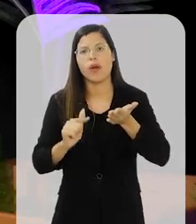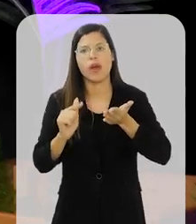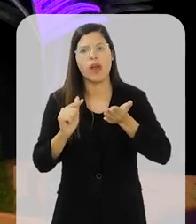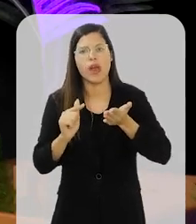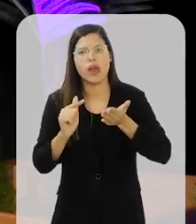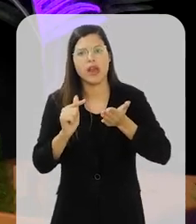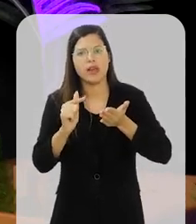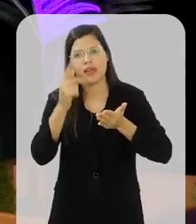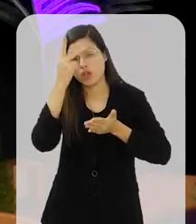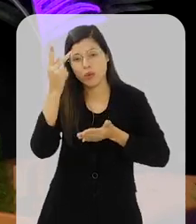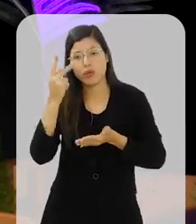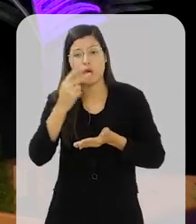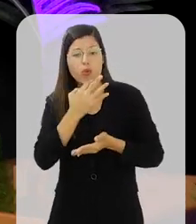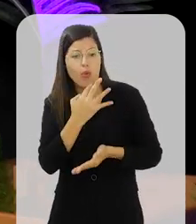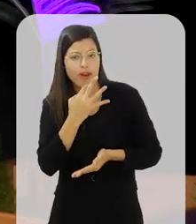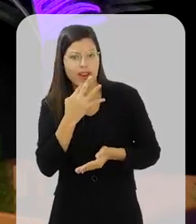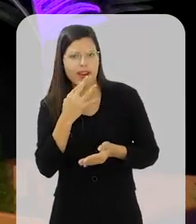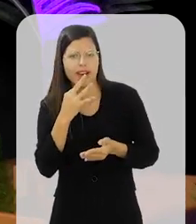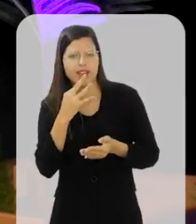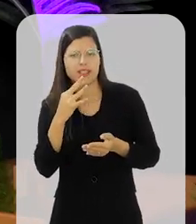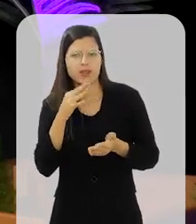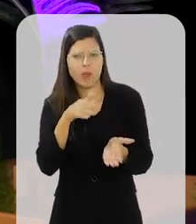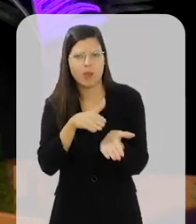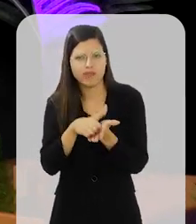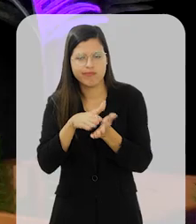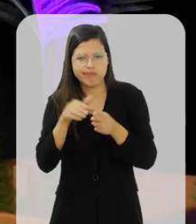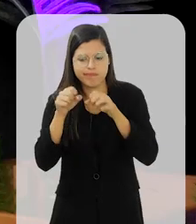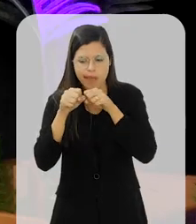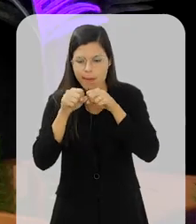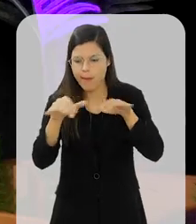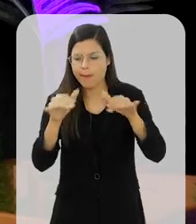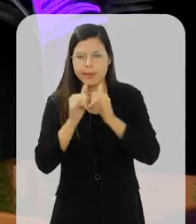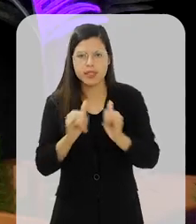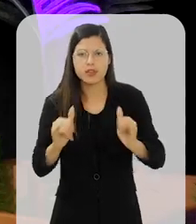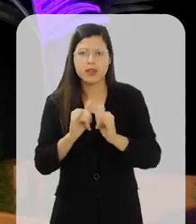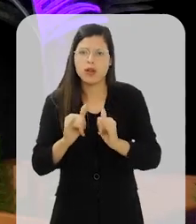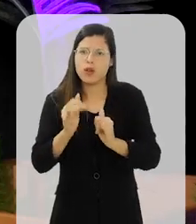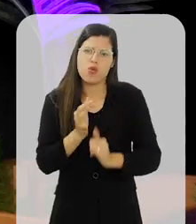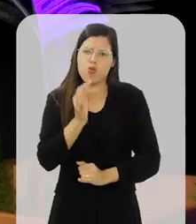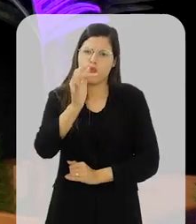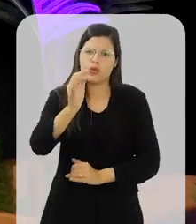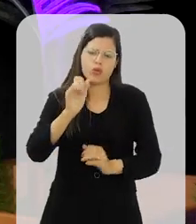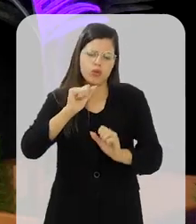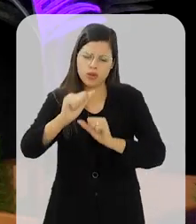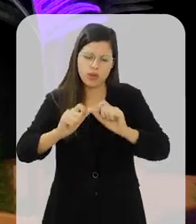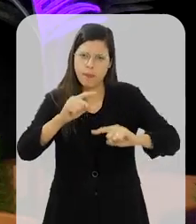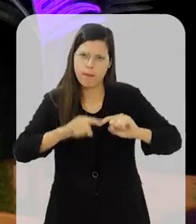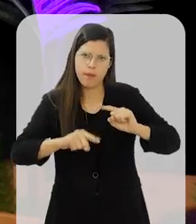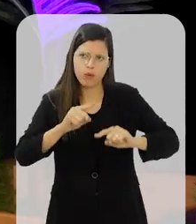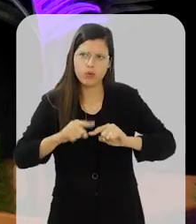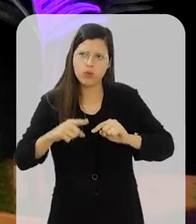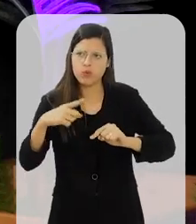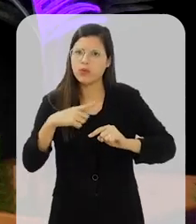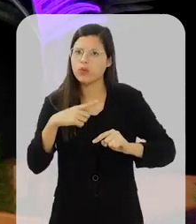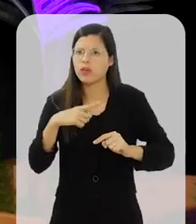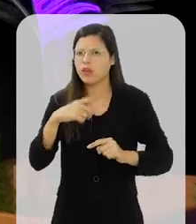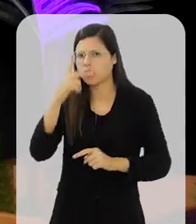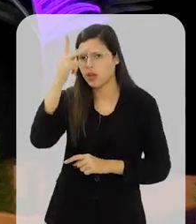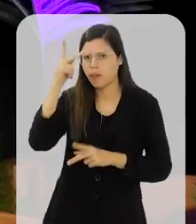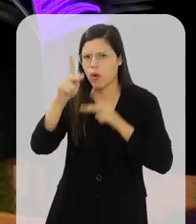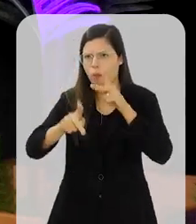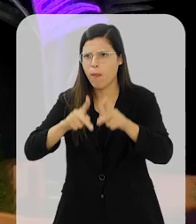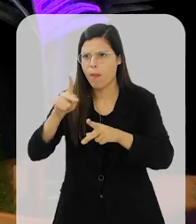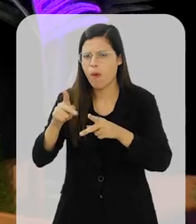ele conhecido e, quem sabe, um dia poder ser transformado em um produto e chegar nas prateleiras,